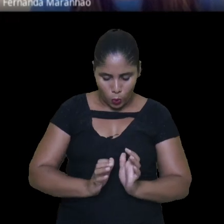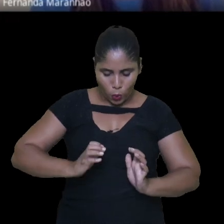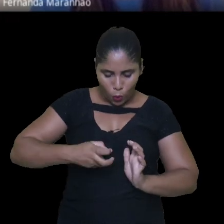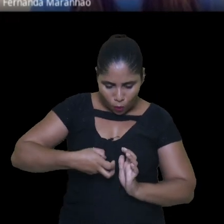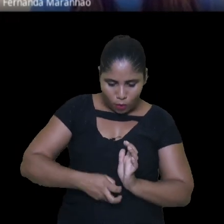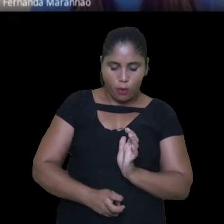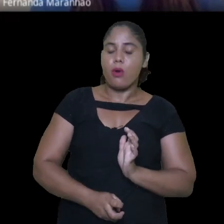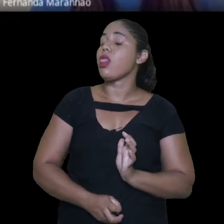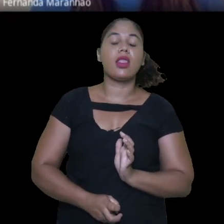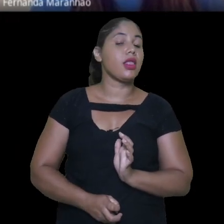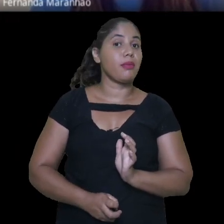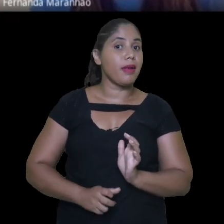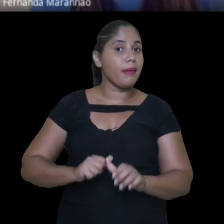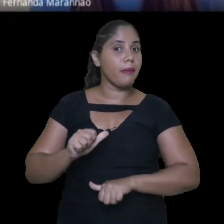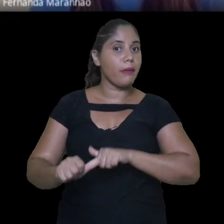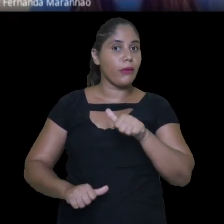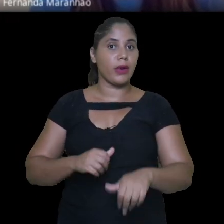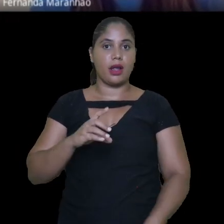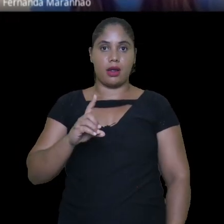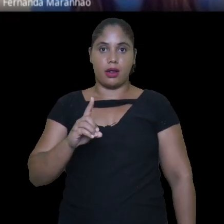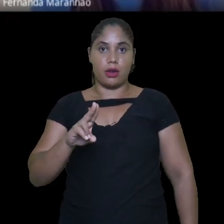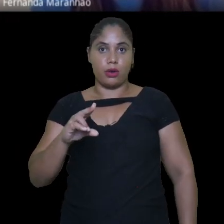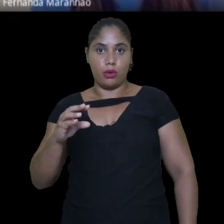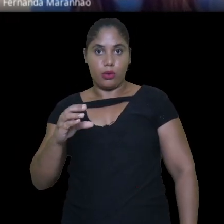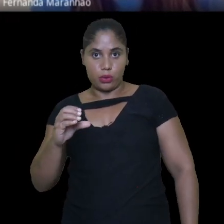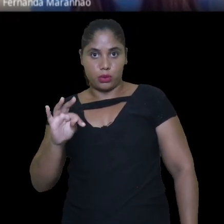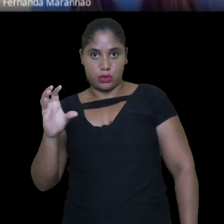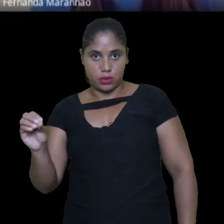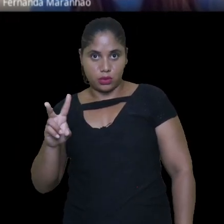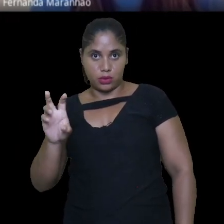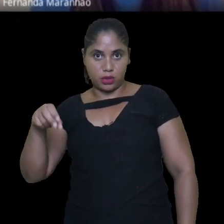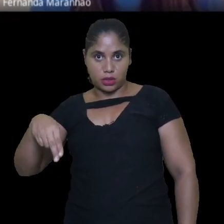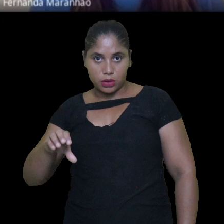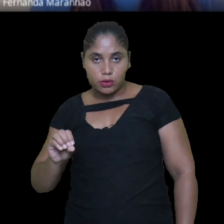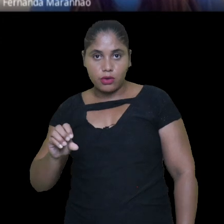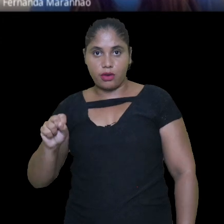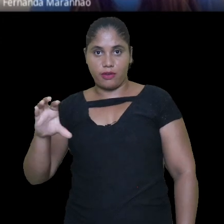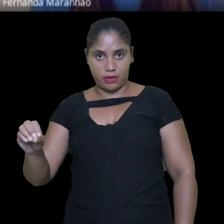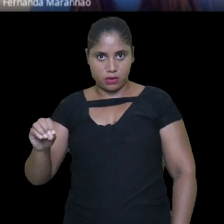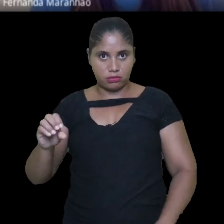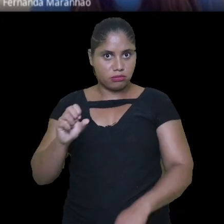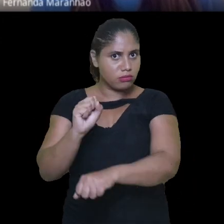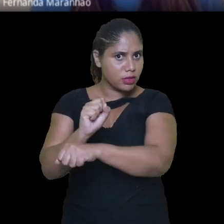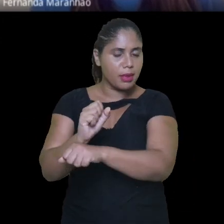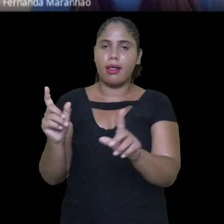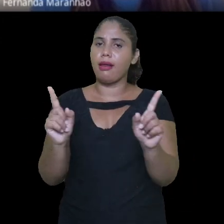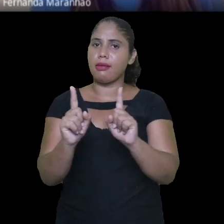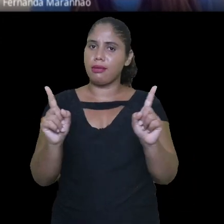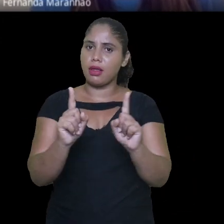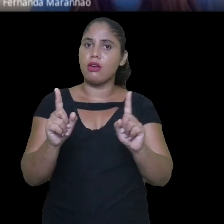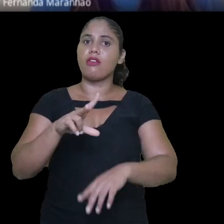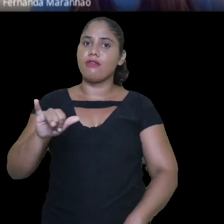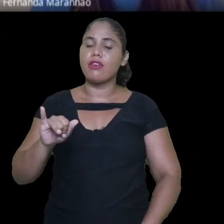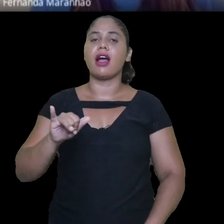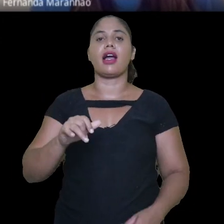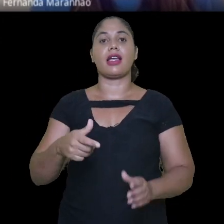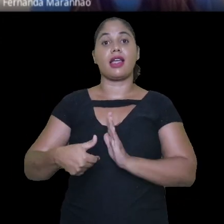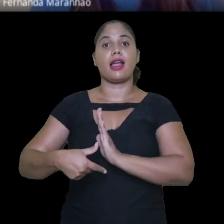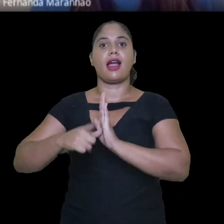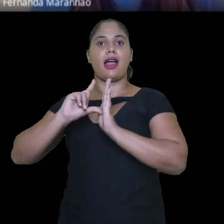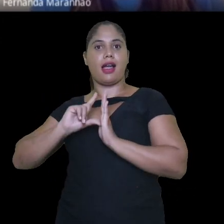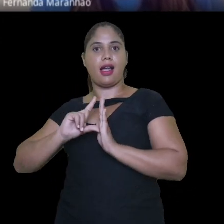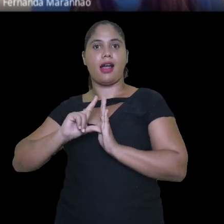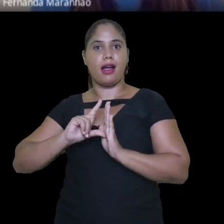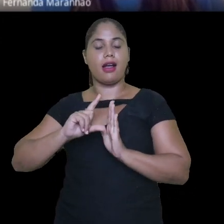ducto venoso. Então, a recomendação nesse período, nessa idade gestacional, é que se nós encontrarmos uma artéria umbilical com fluxo